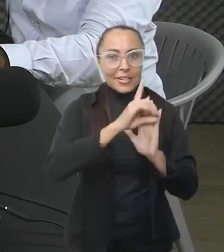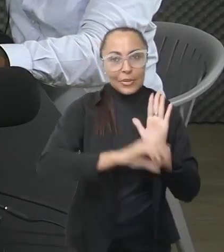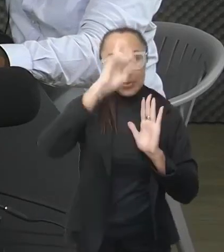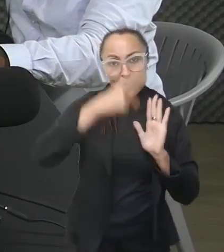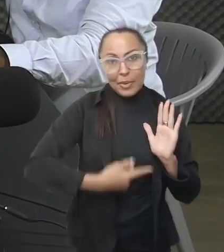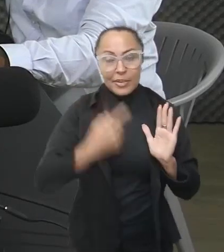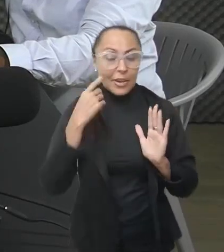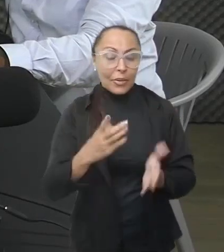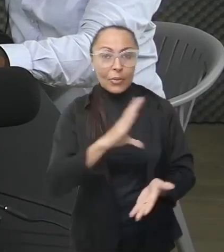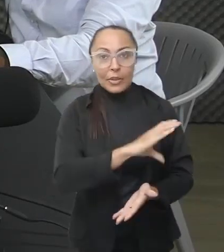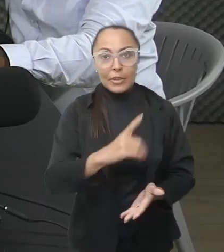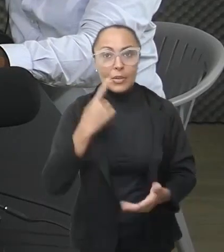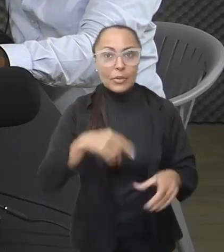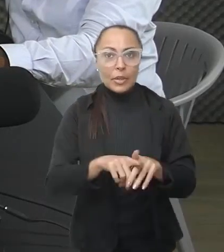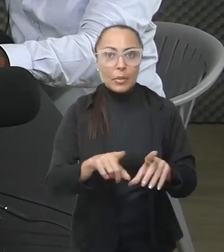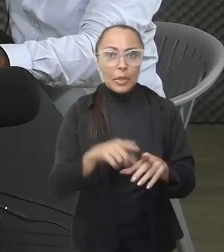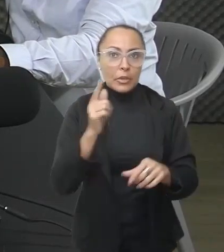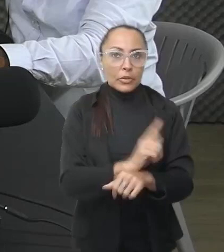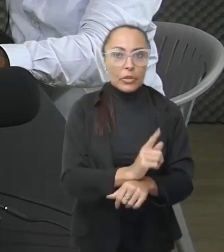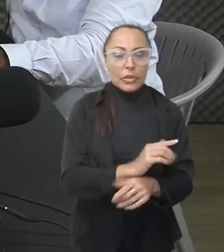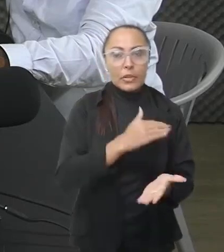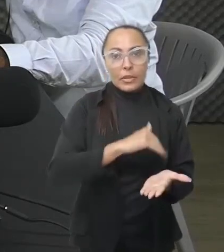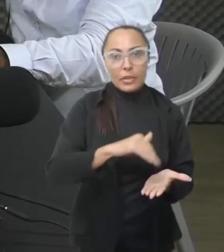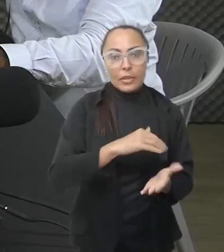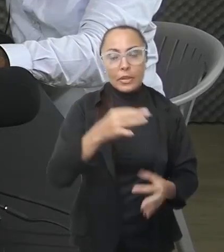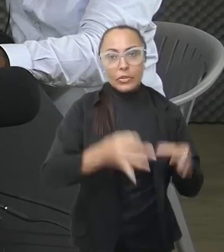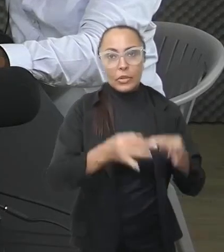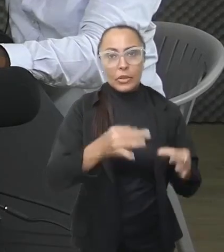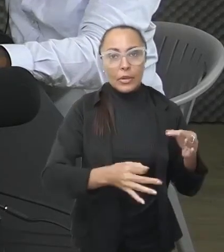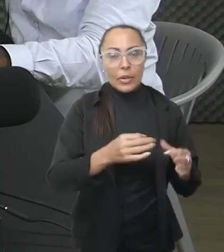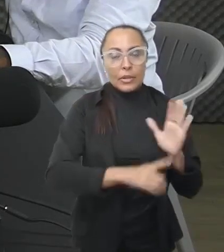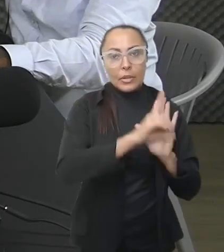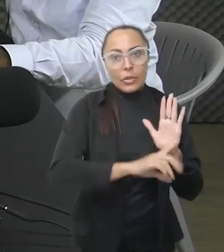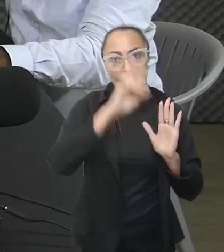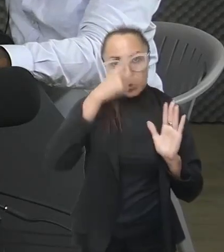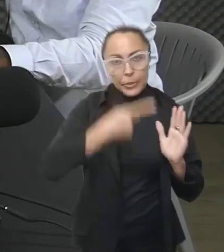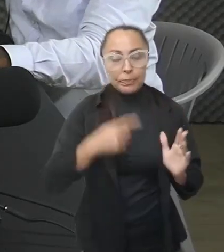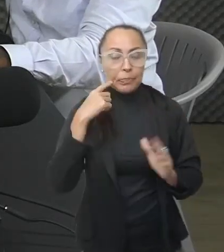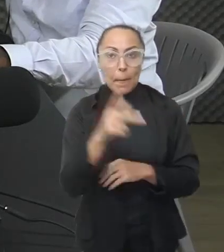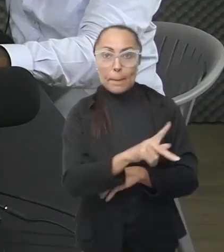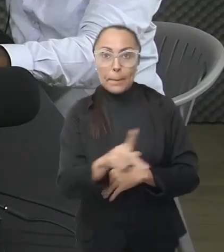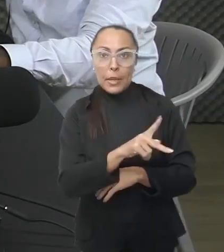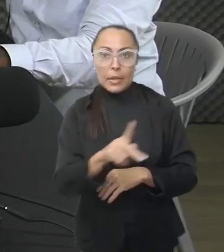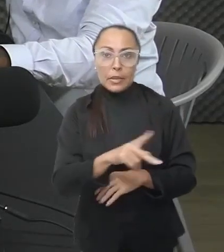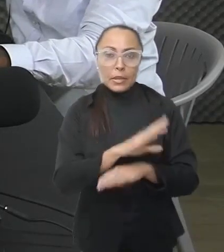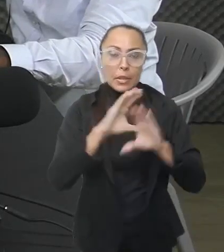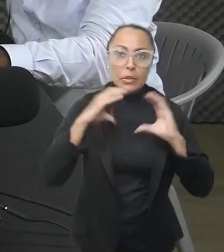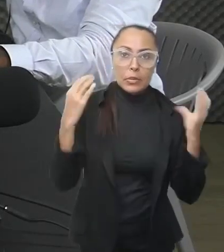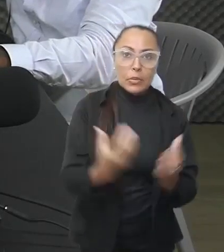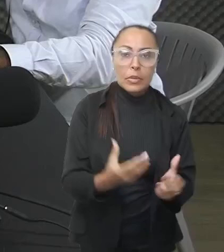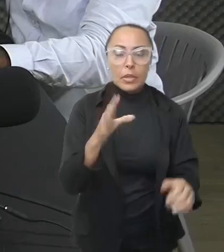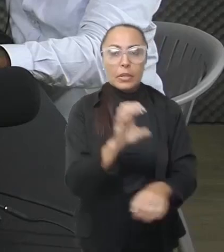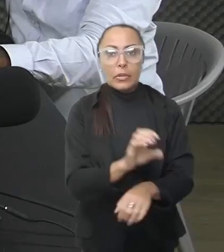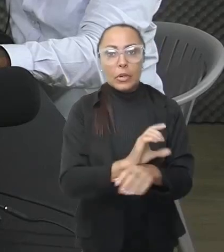e a coordenação e gestão na Secretaria Estadual de Justiça e Direitos Humanos. Esteve presidente do Conselho Estadual dos Direitos da